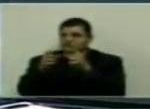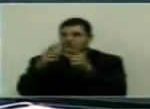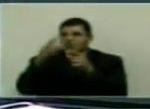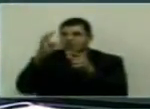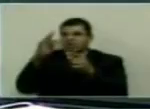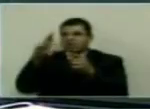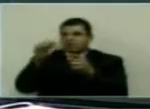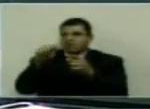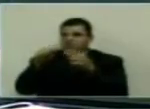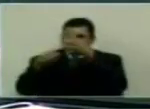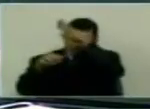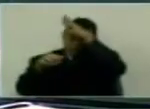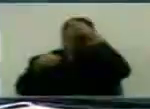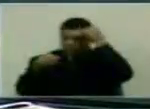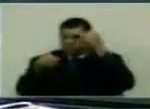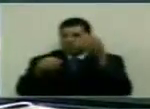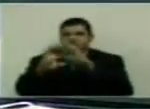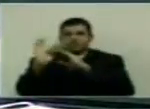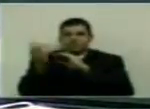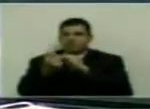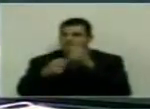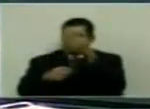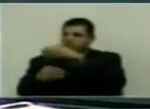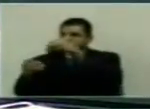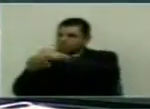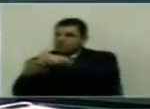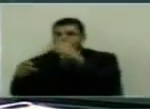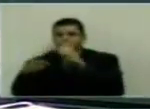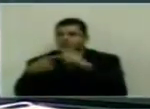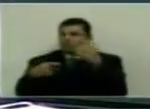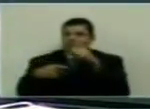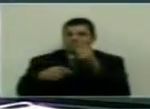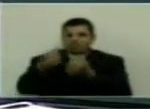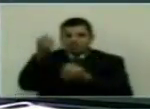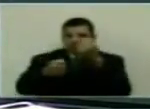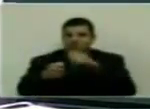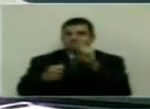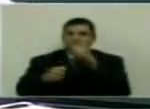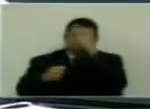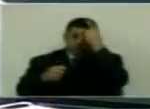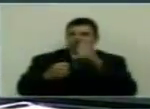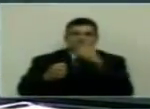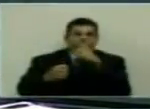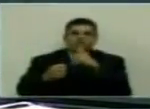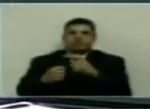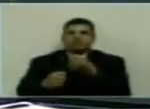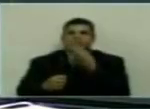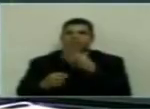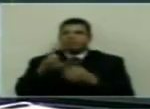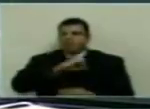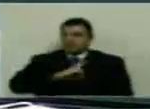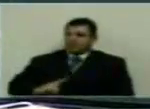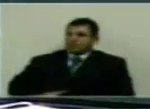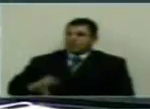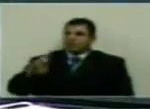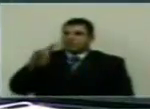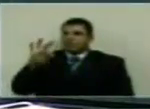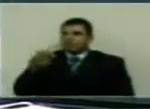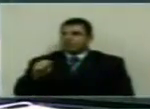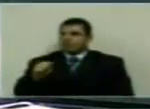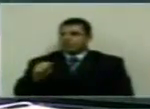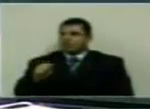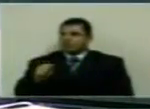frota da Amazonas Energia está toda lá dentro do prédio, porque não tem quem dirija, deputado Marco Rota. Deputado Marco Rota,